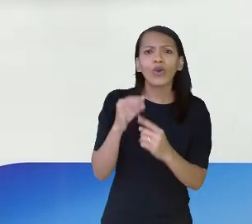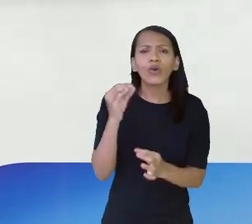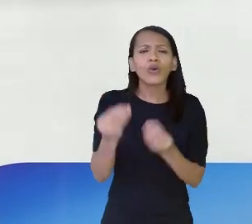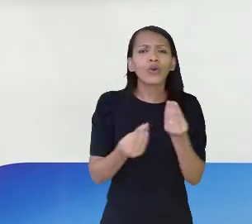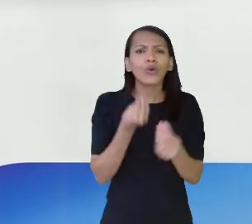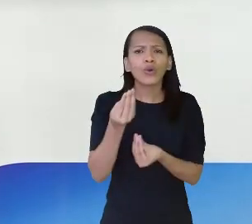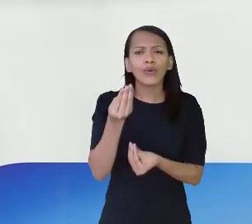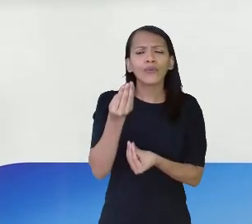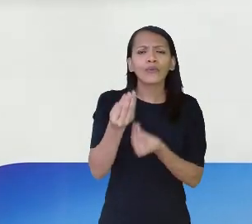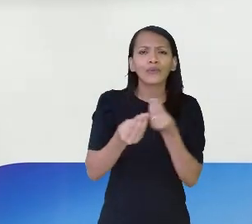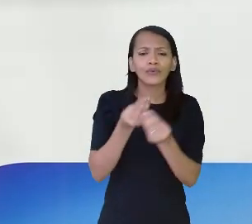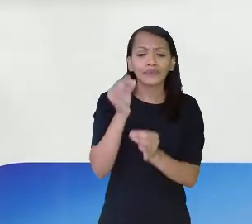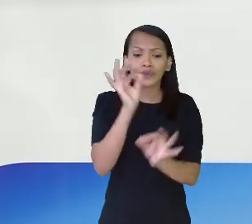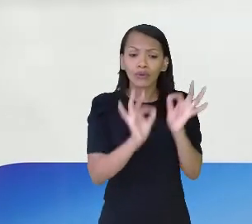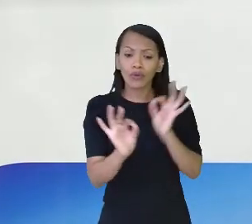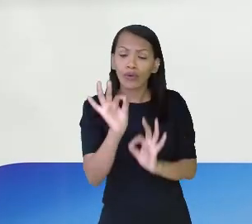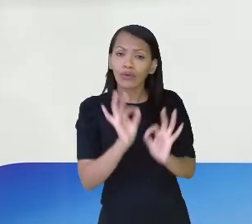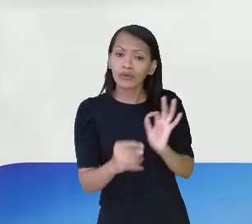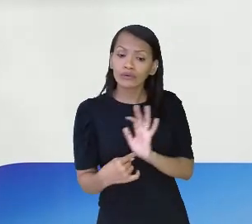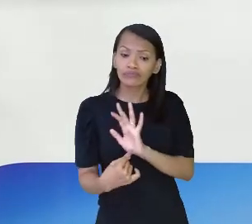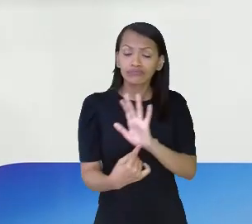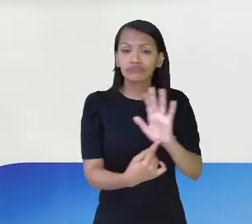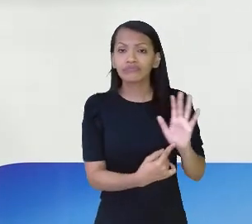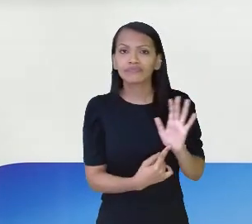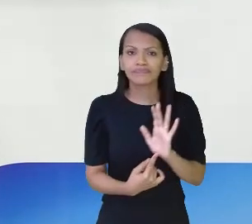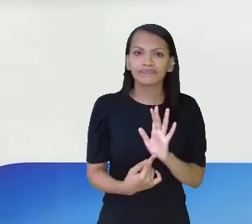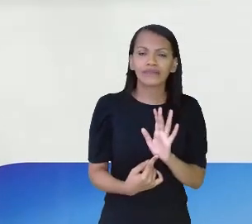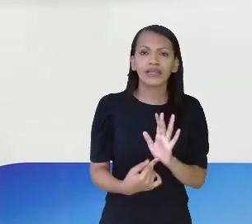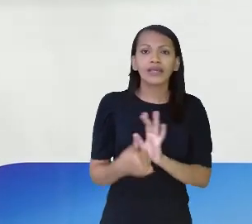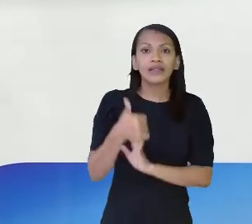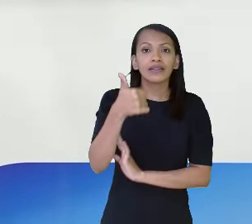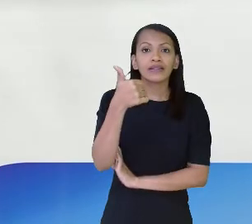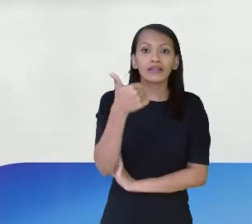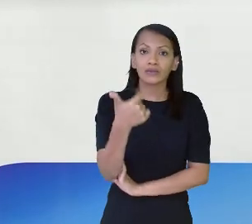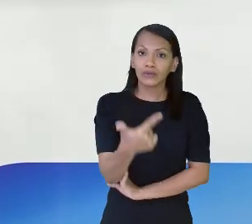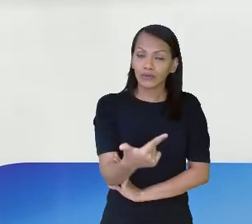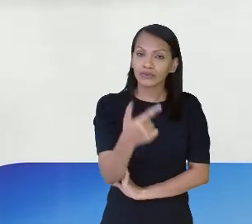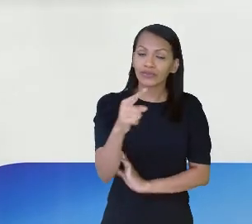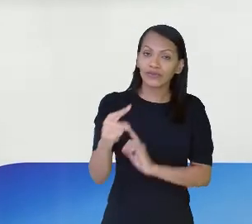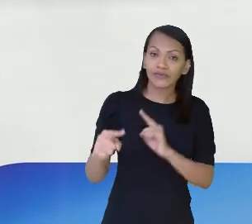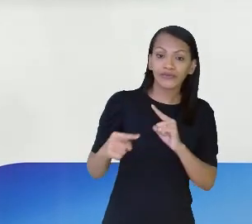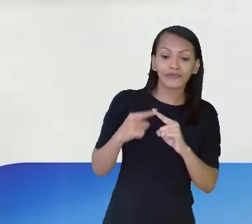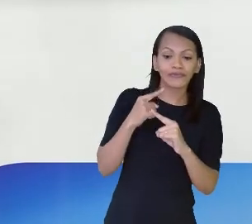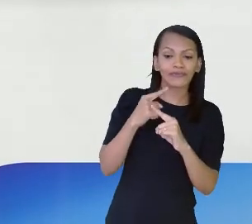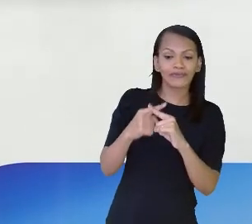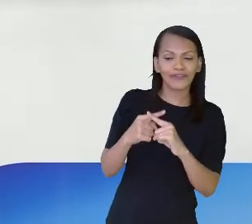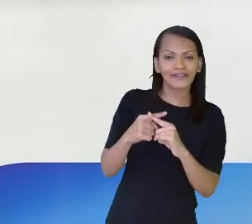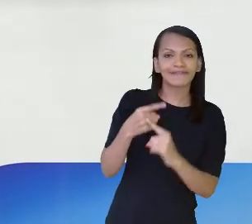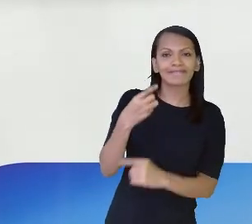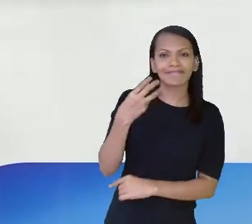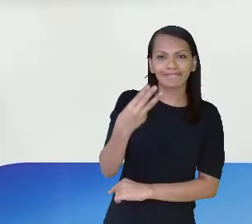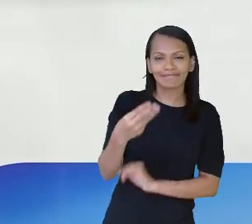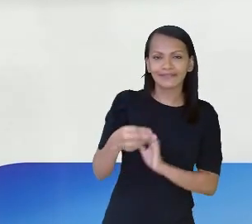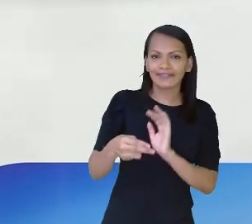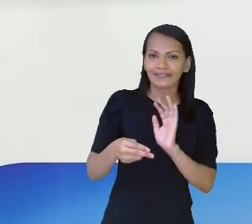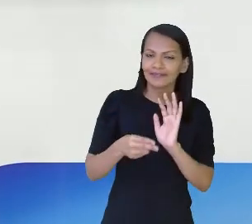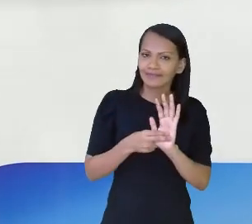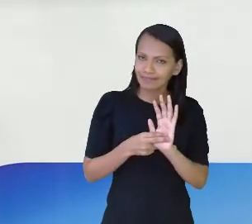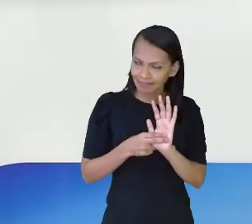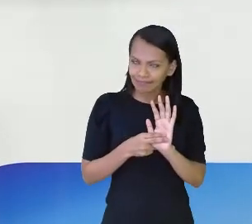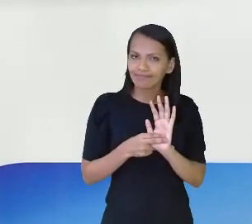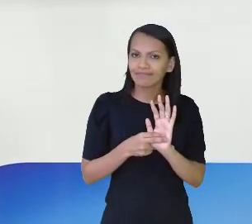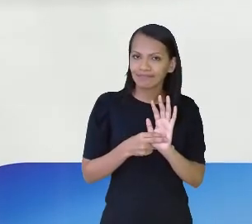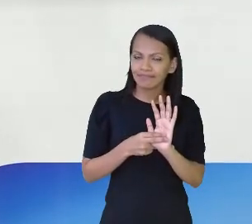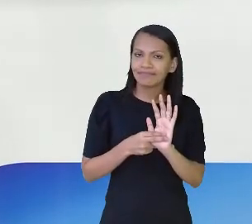estruturada? 12 vezes 3. Por quê? Eu tenho as minhas 12 casas na Mancala,